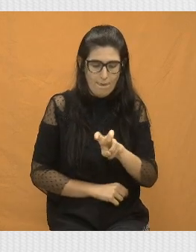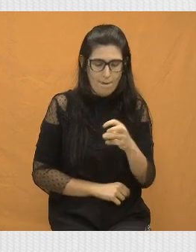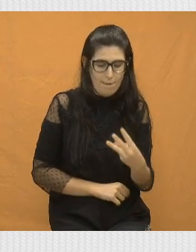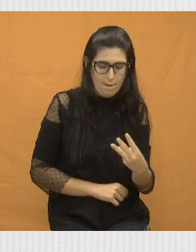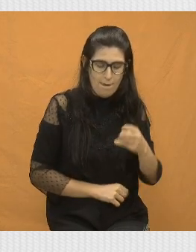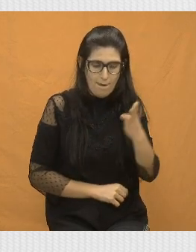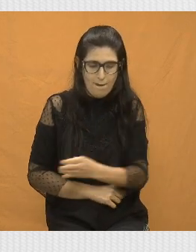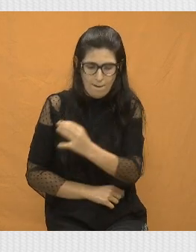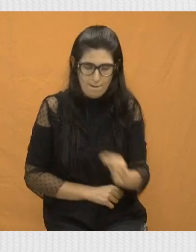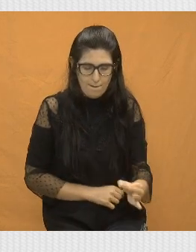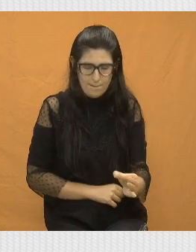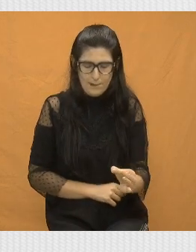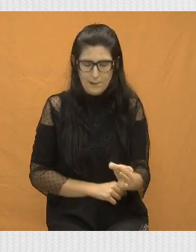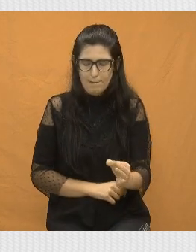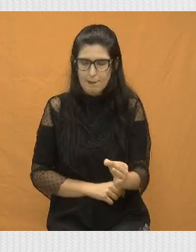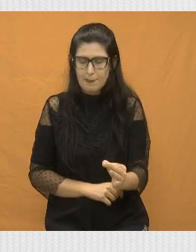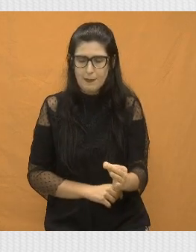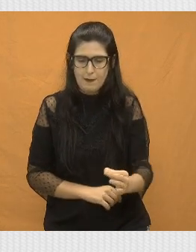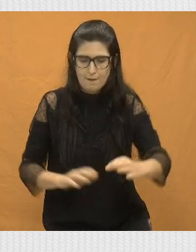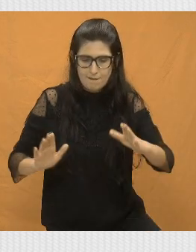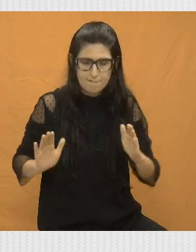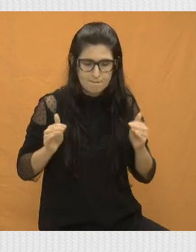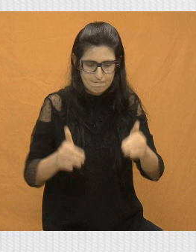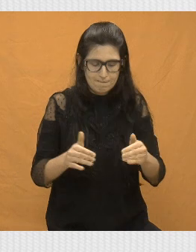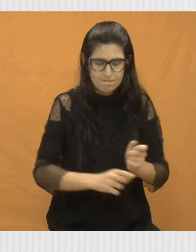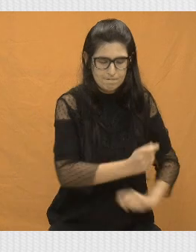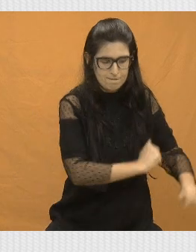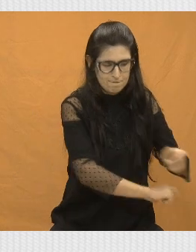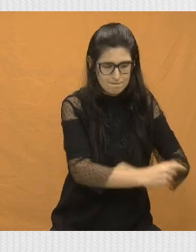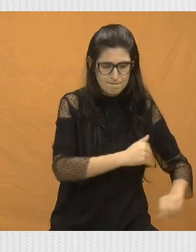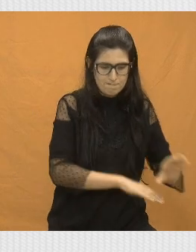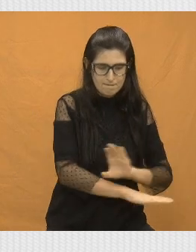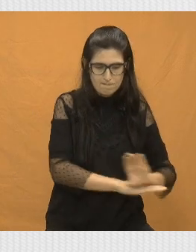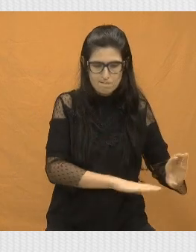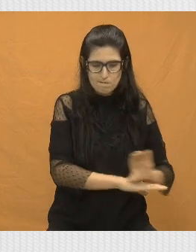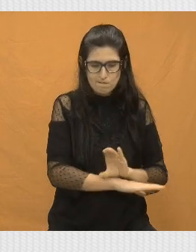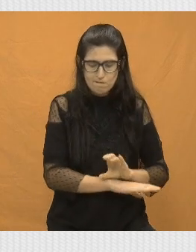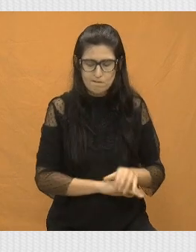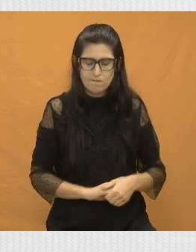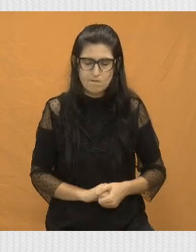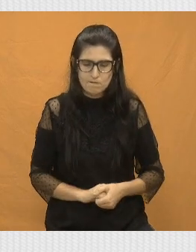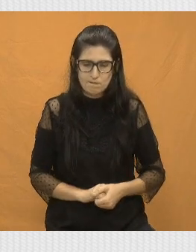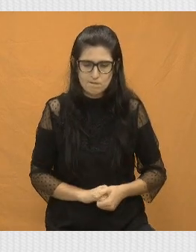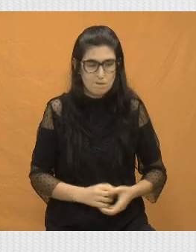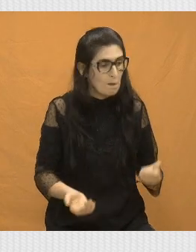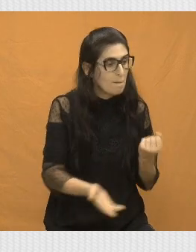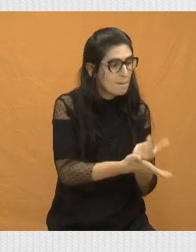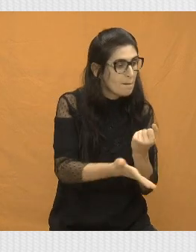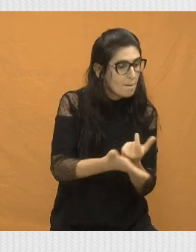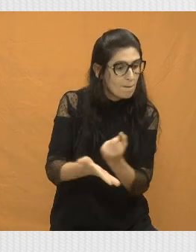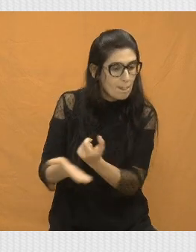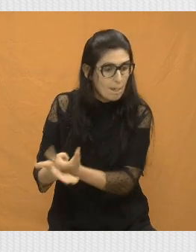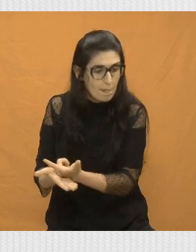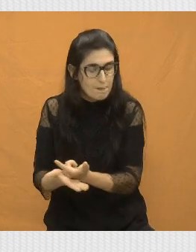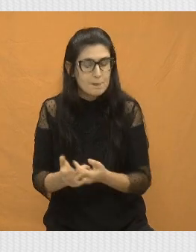35,53% da meta orçamentária. Receitas de contribuições.